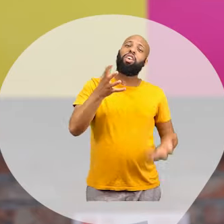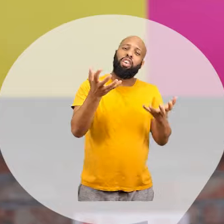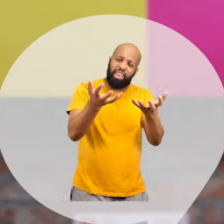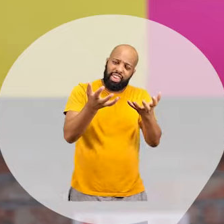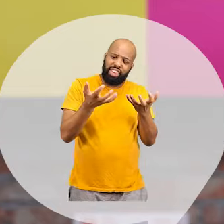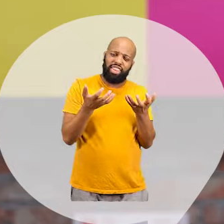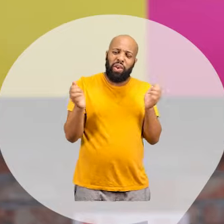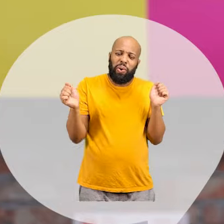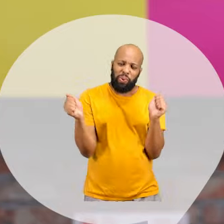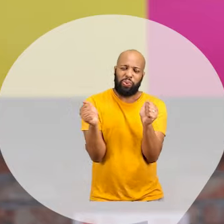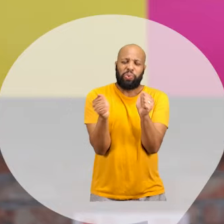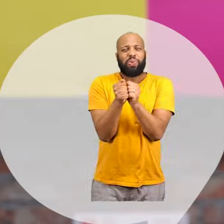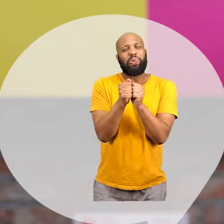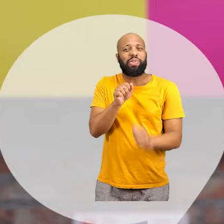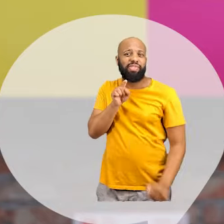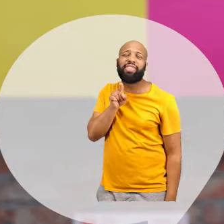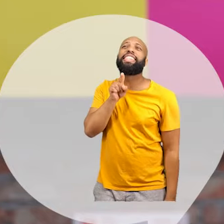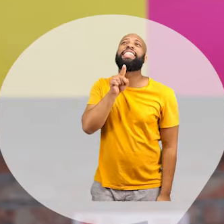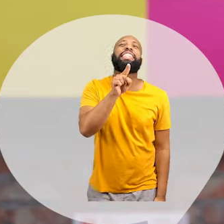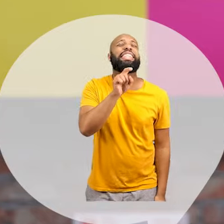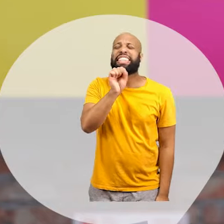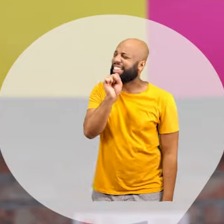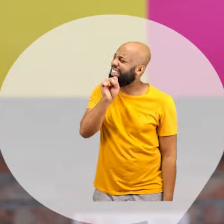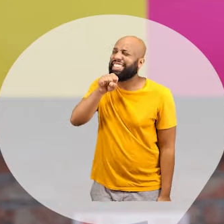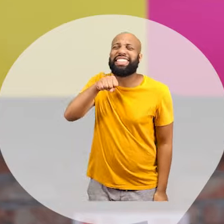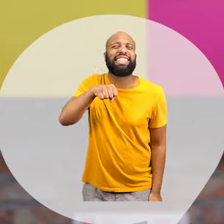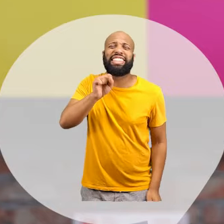eu só quero sua companhia